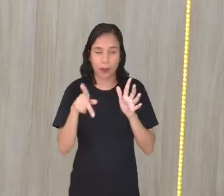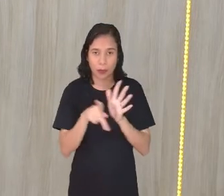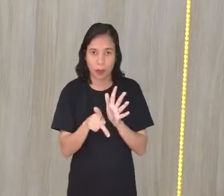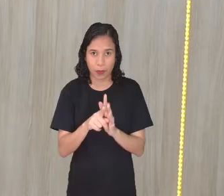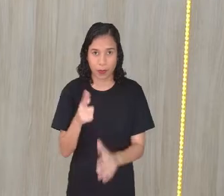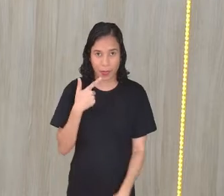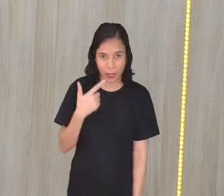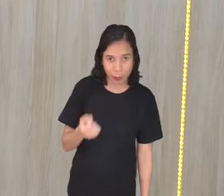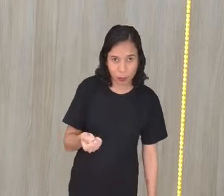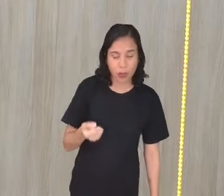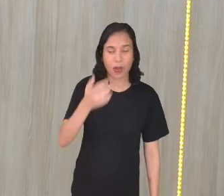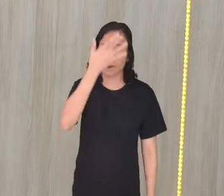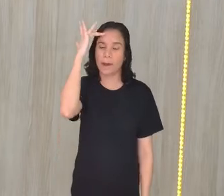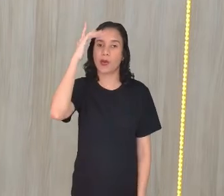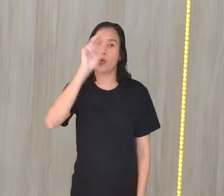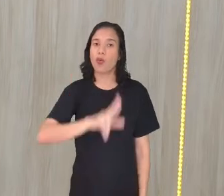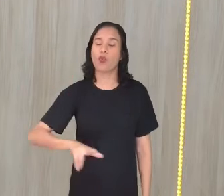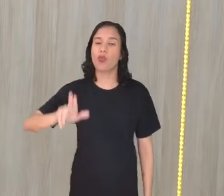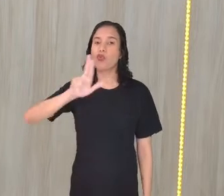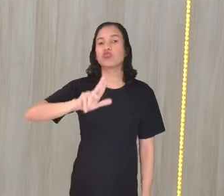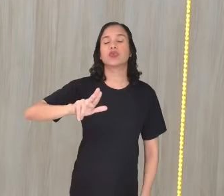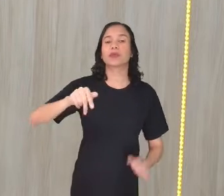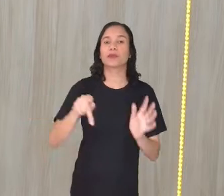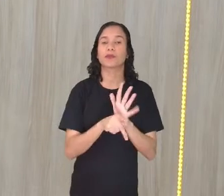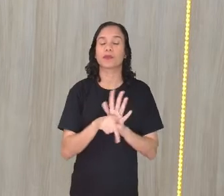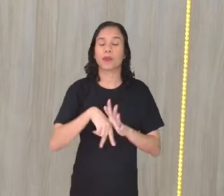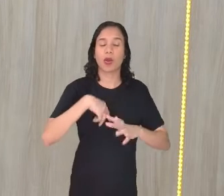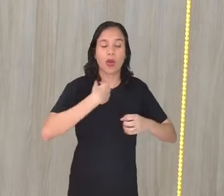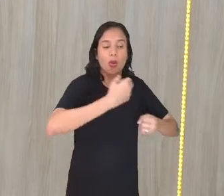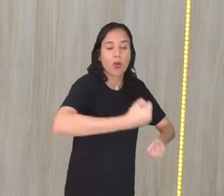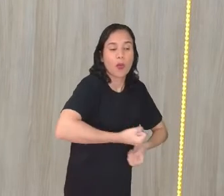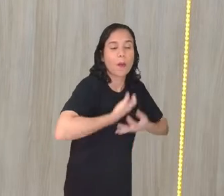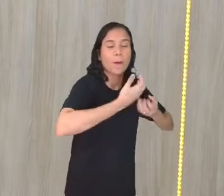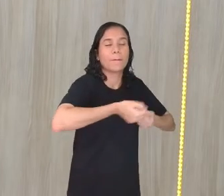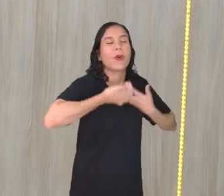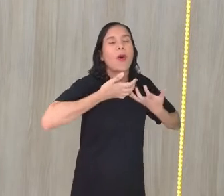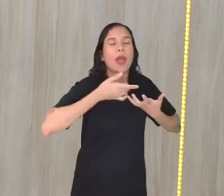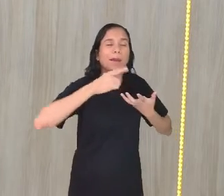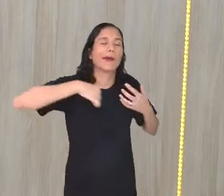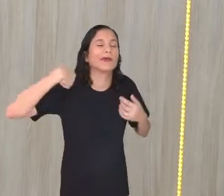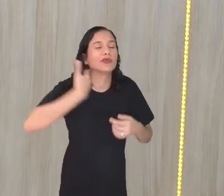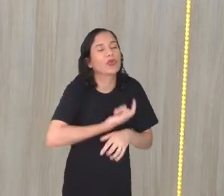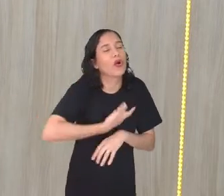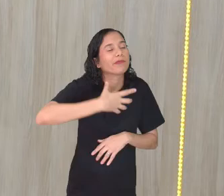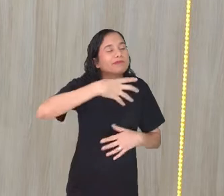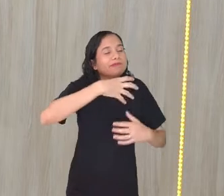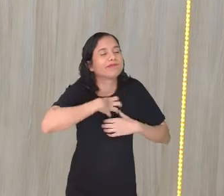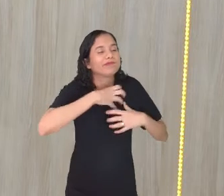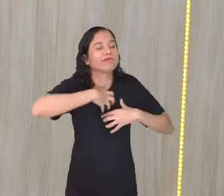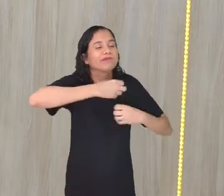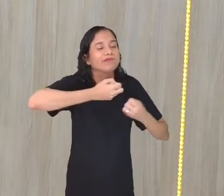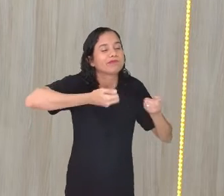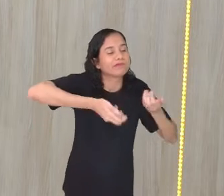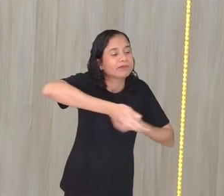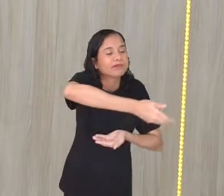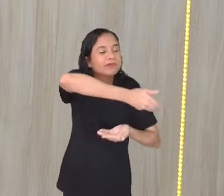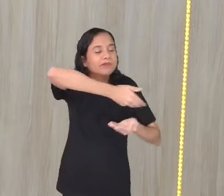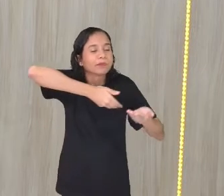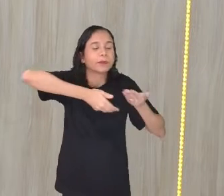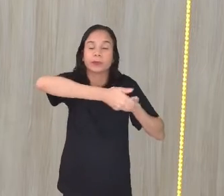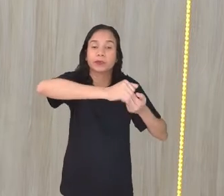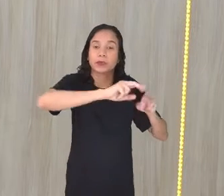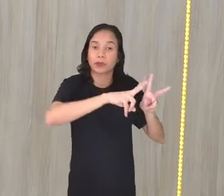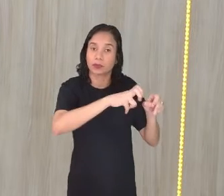aqui no poema de Drummond, nós estamos interpretando, fazendo inferências, fazendo possíveis